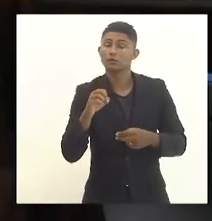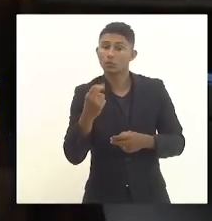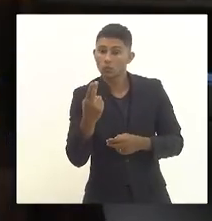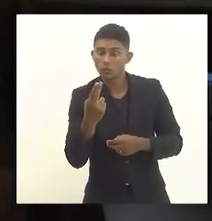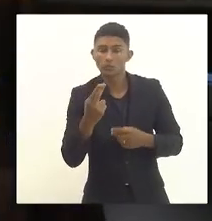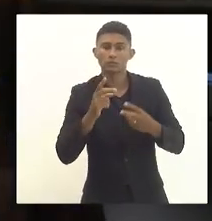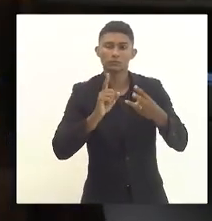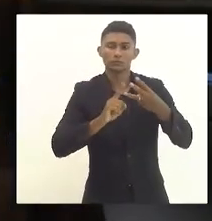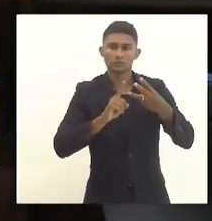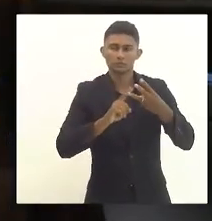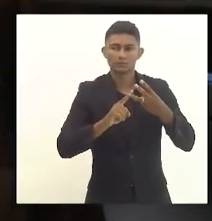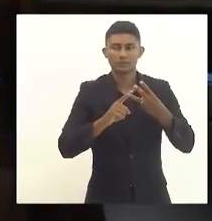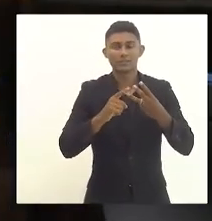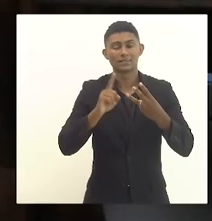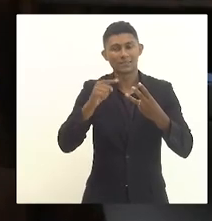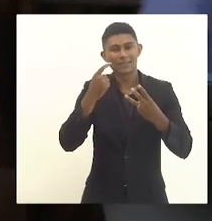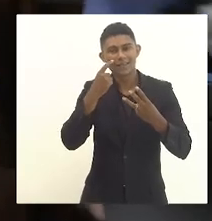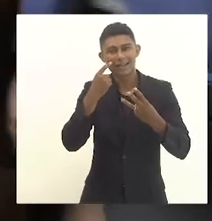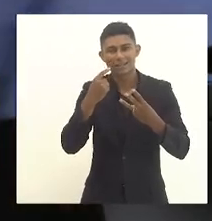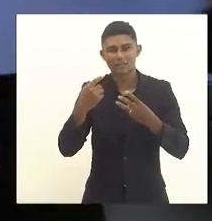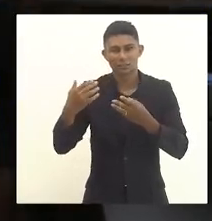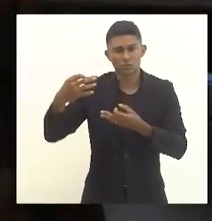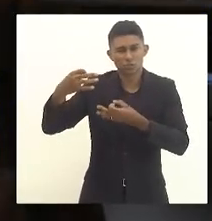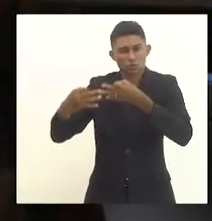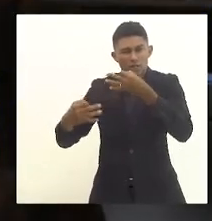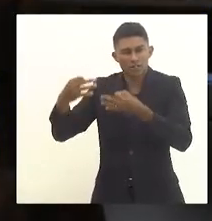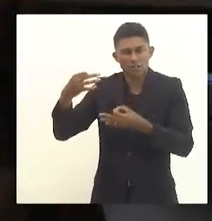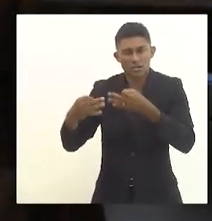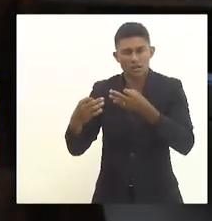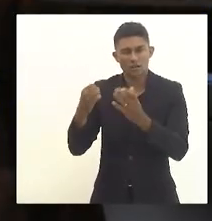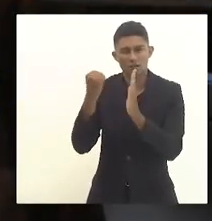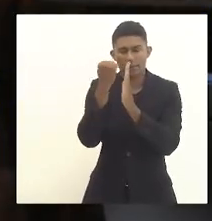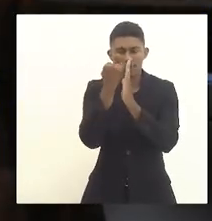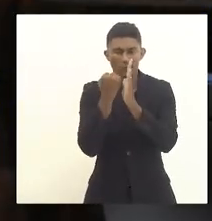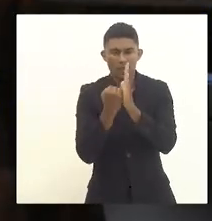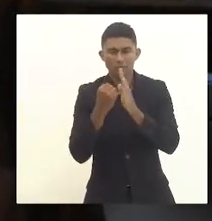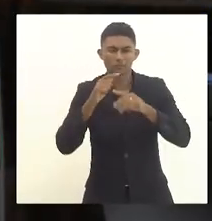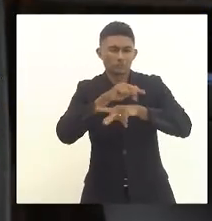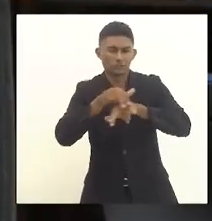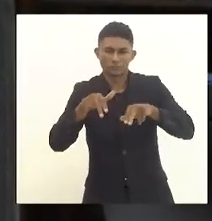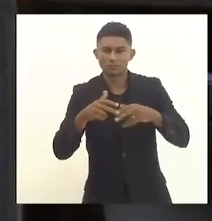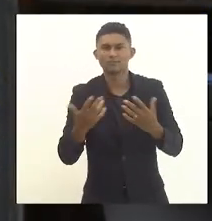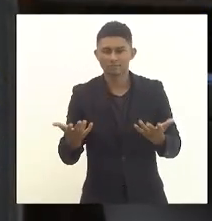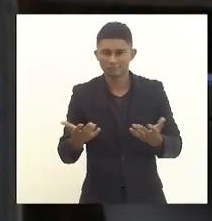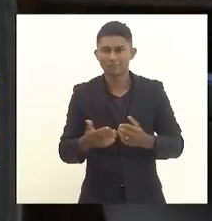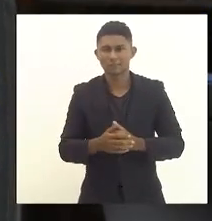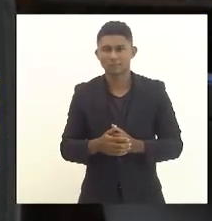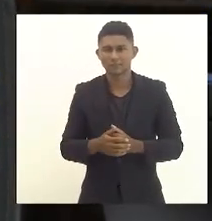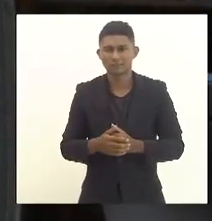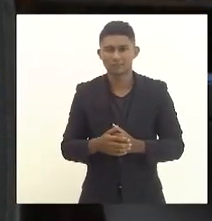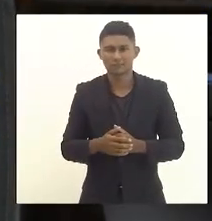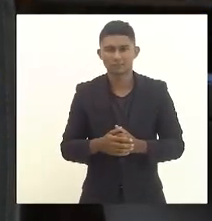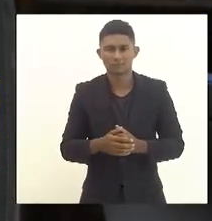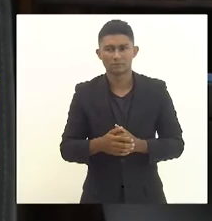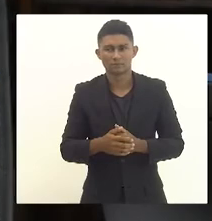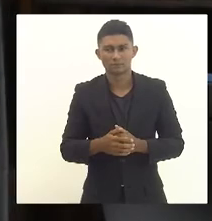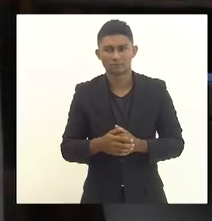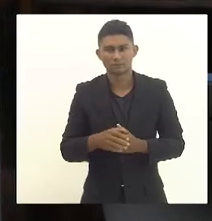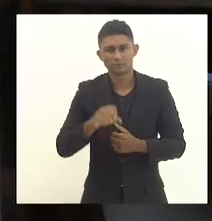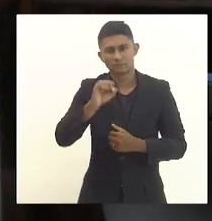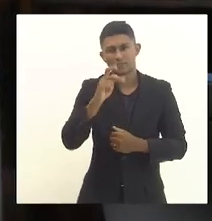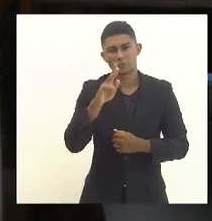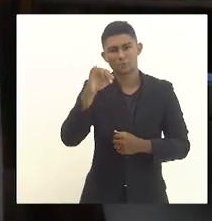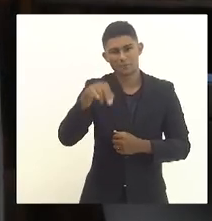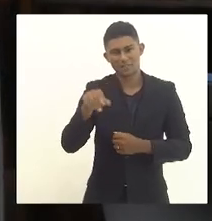de modelagens jurídicas e contratuais, como foi exposto, salvo melhor juízo, pela SPIN,